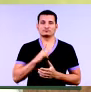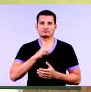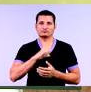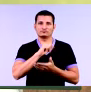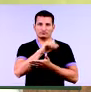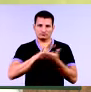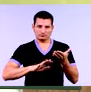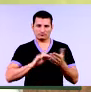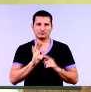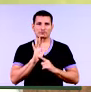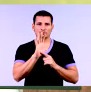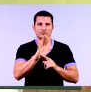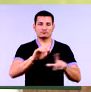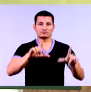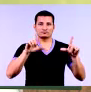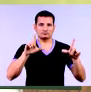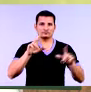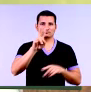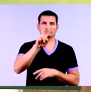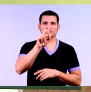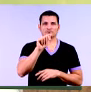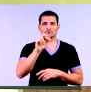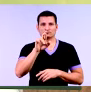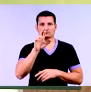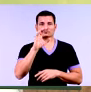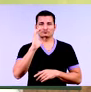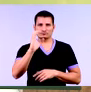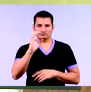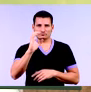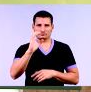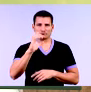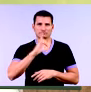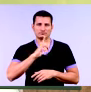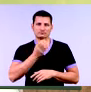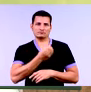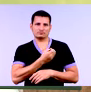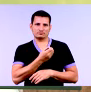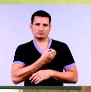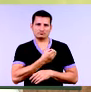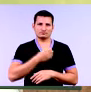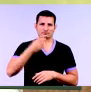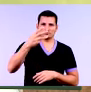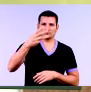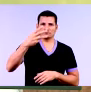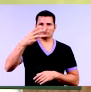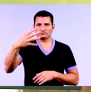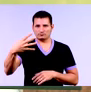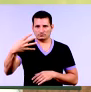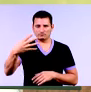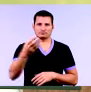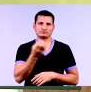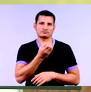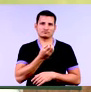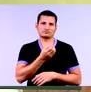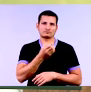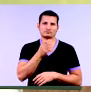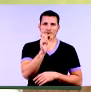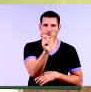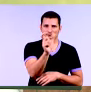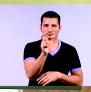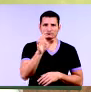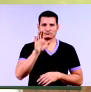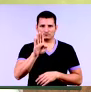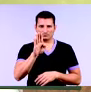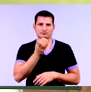tela. A variável C tem o valor de 34 e a variável B o valor de